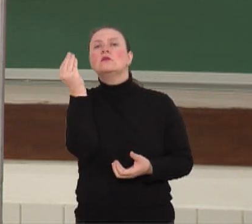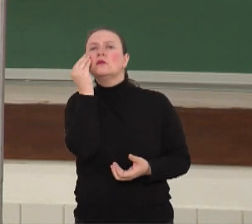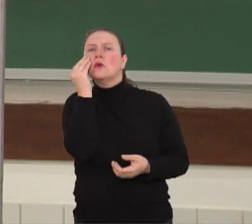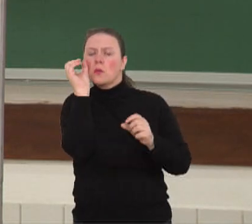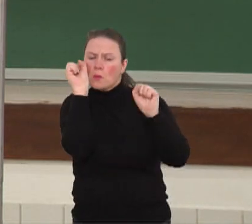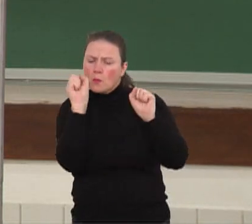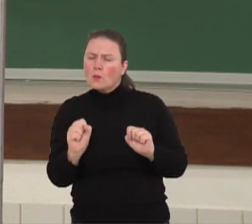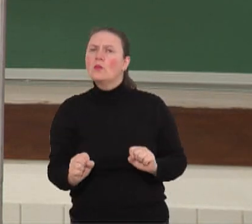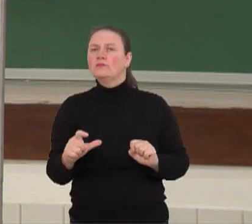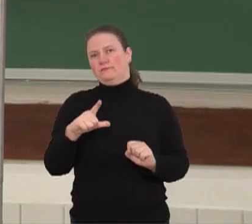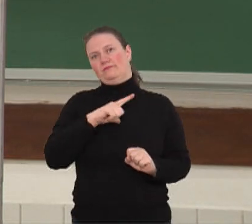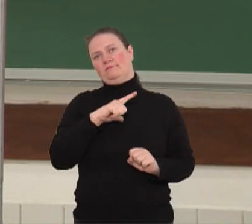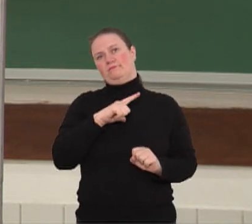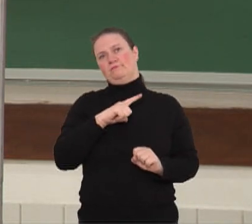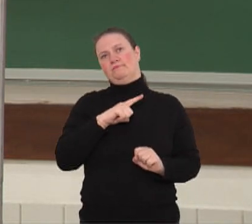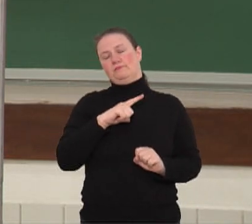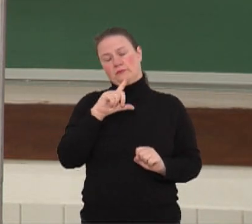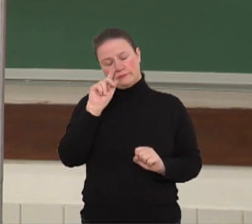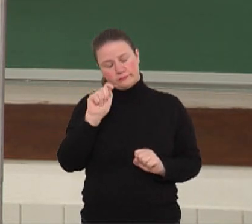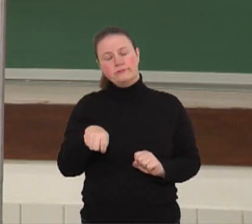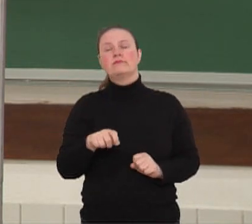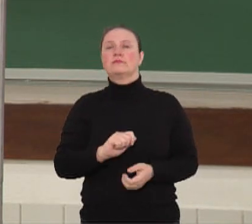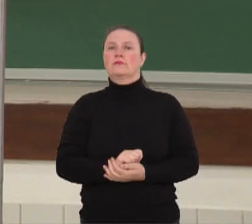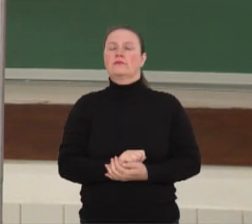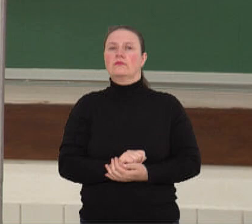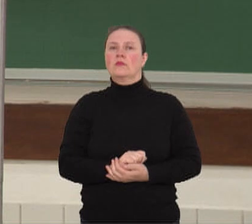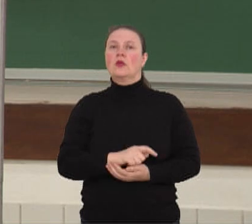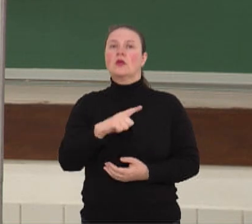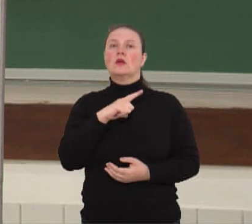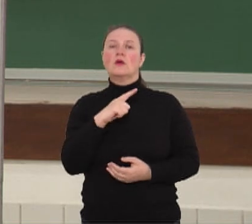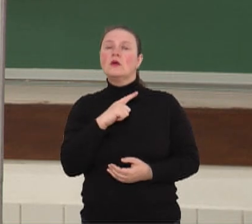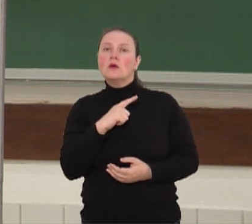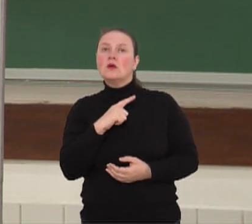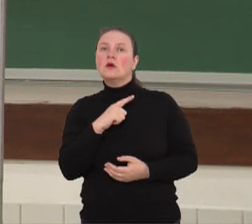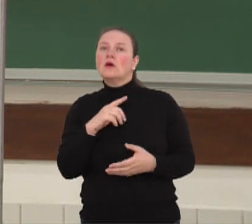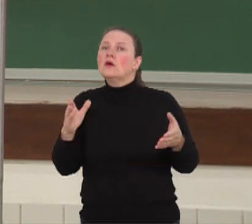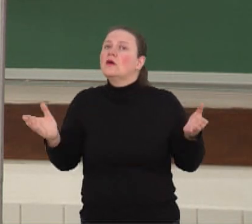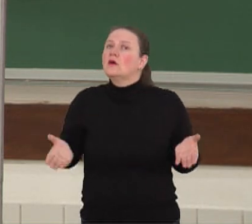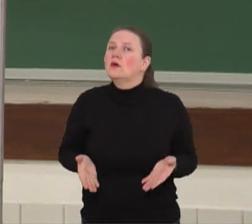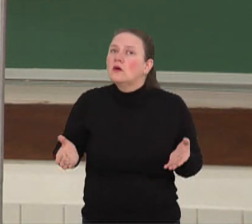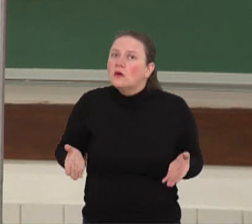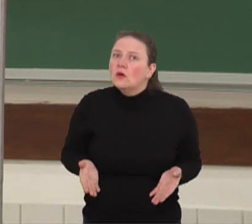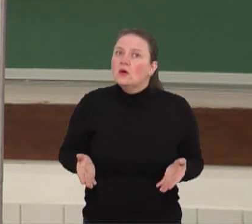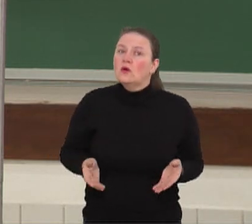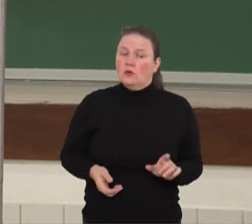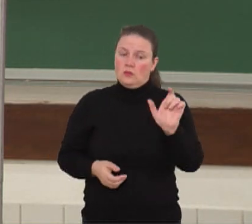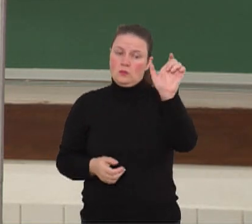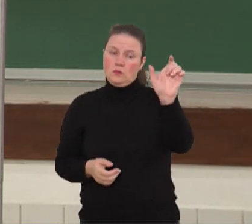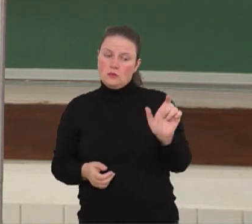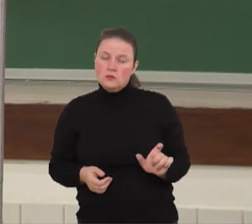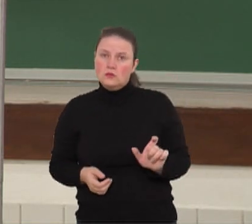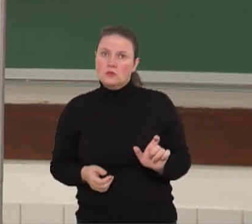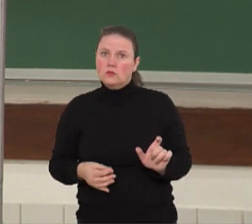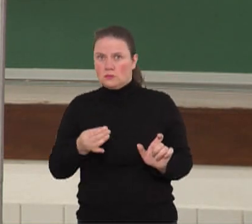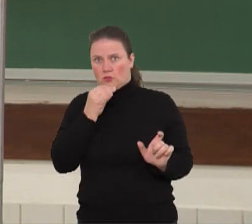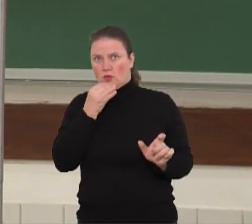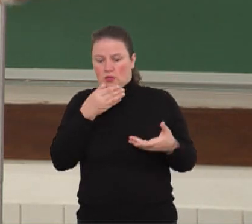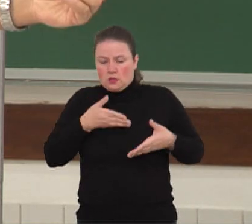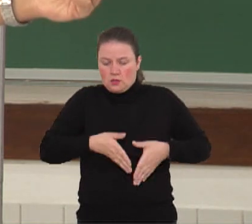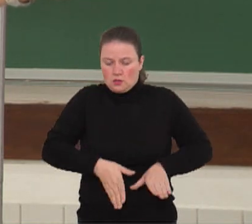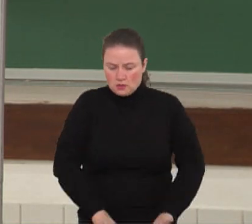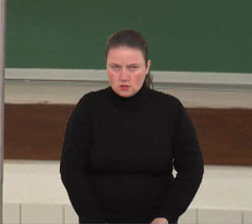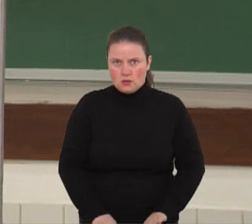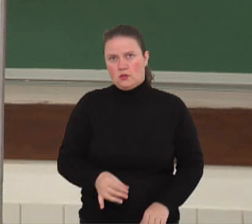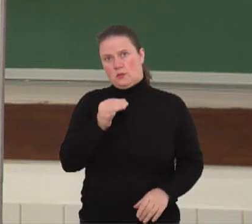Sim, podemos. Isso chama-se astronomia. Agora, porque determinada pessoa nasceu sobre a regência